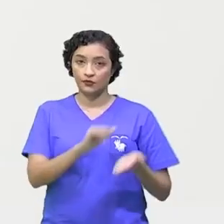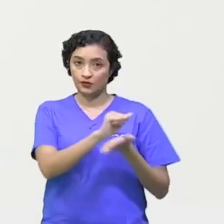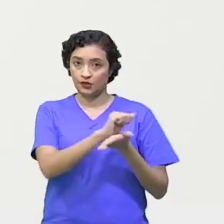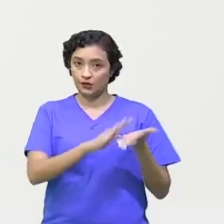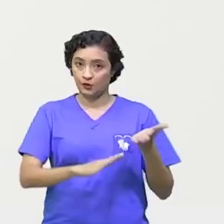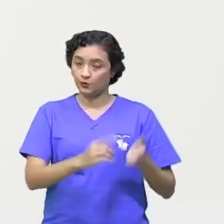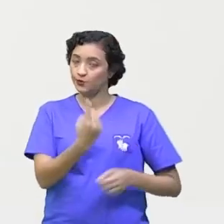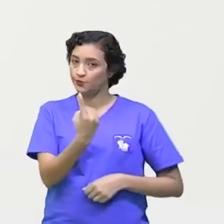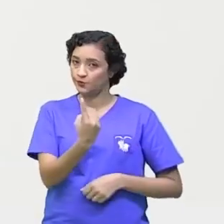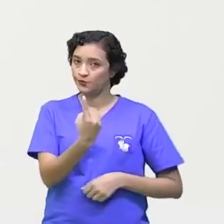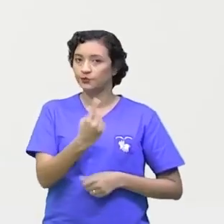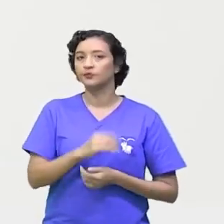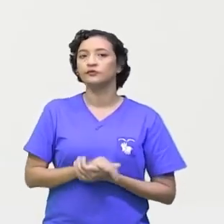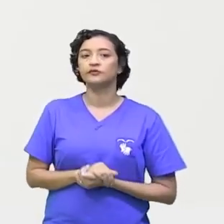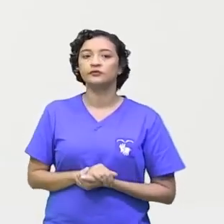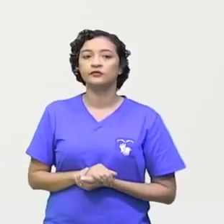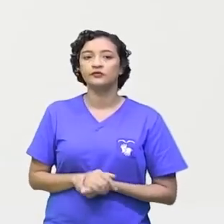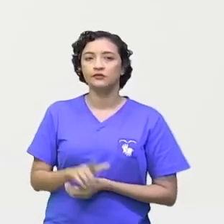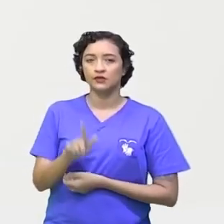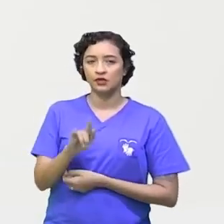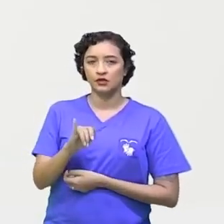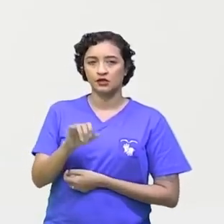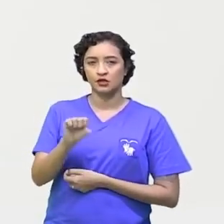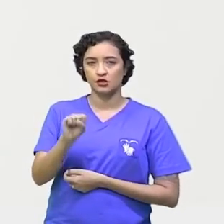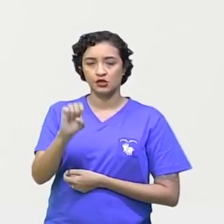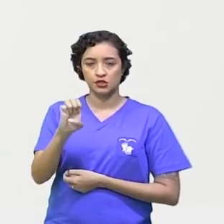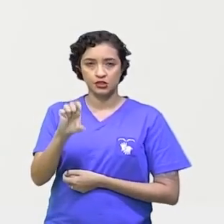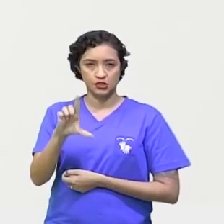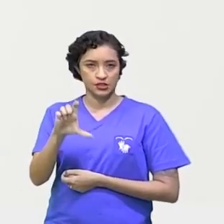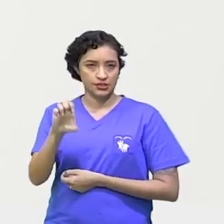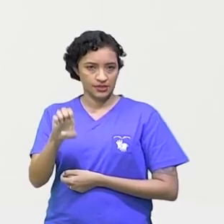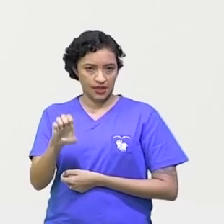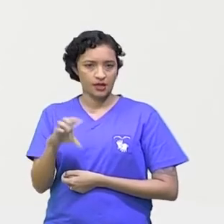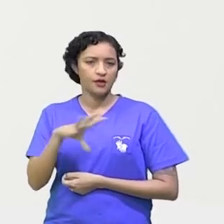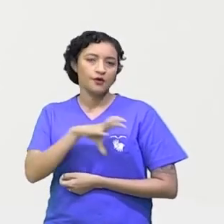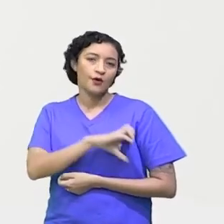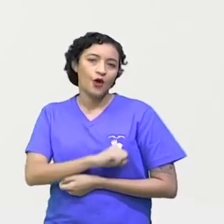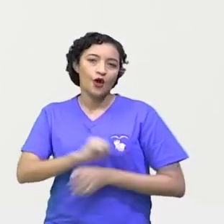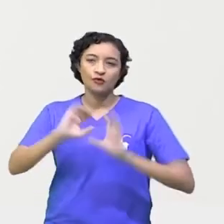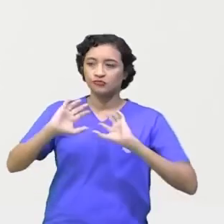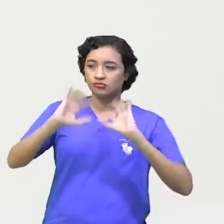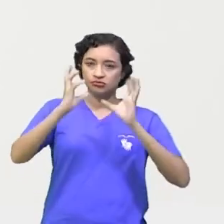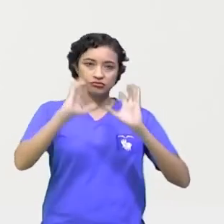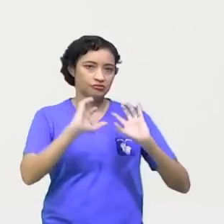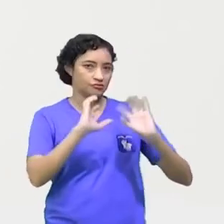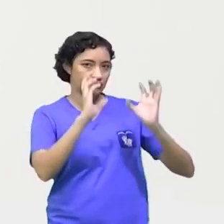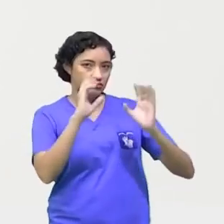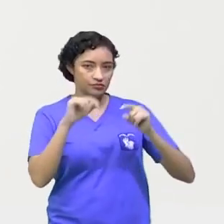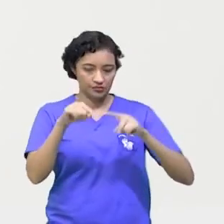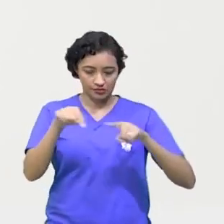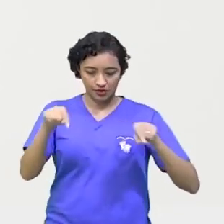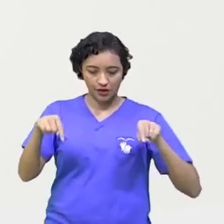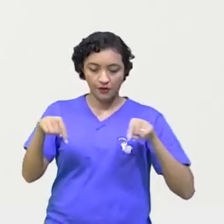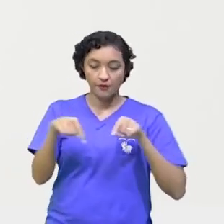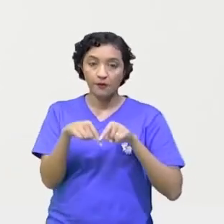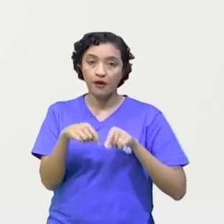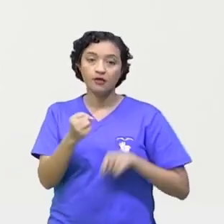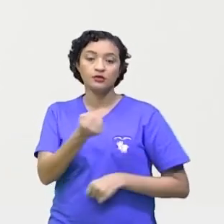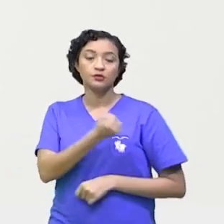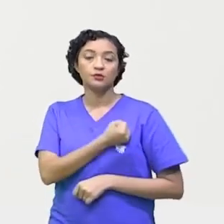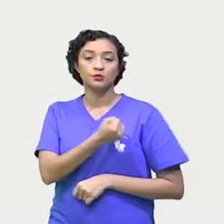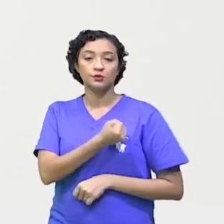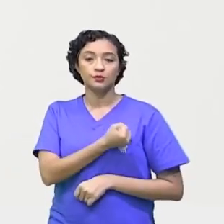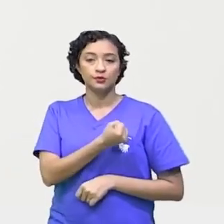Exercitando número 1. Gisele gosta de jogar vôlei em uma quadra com as seguintes dimensões. Então, temos aí a